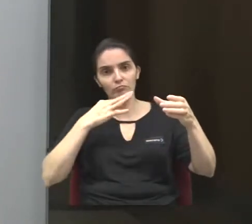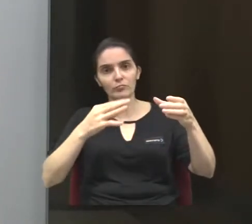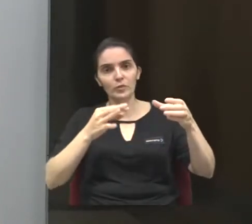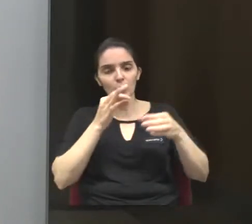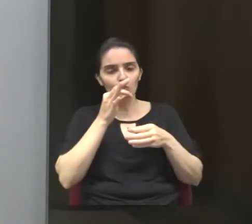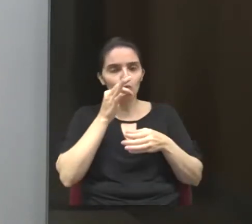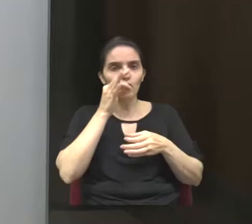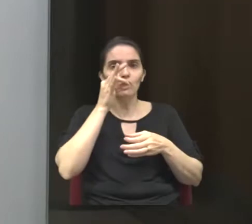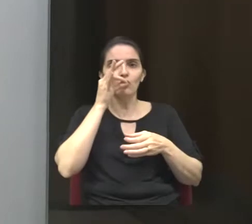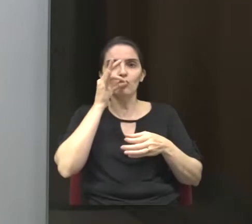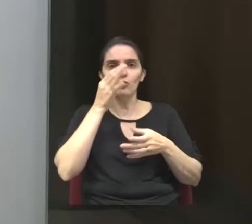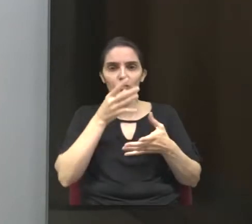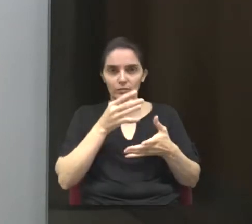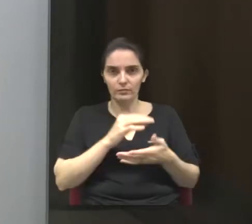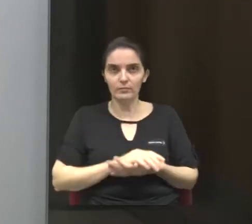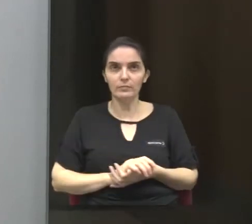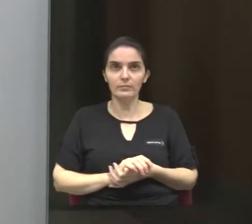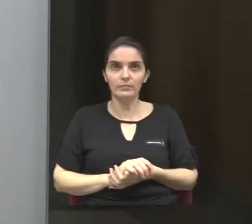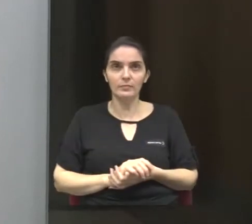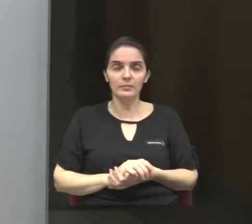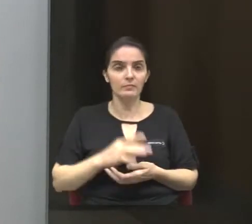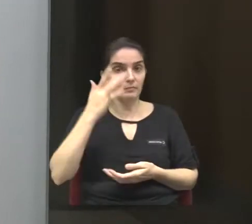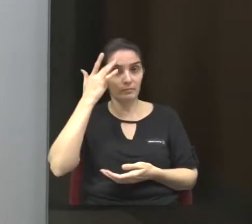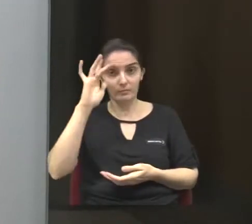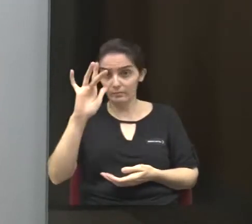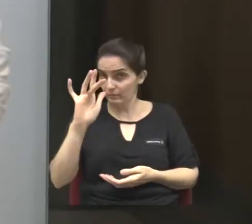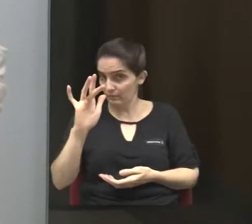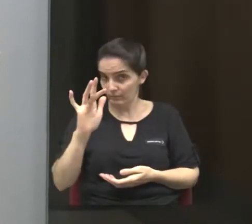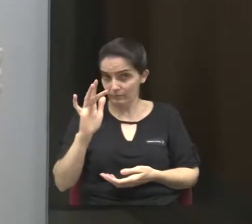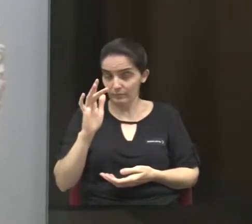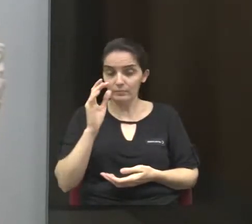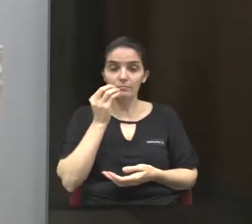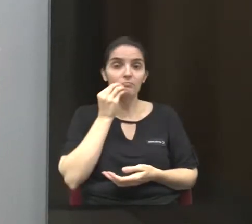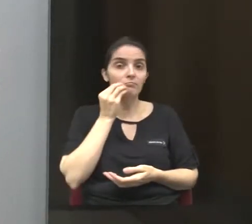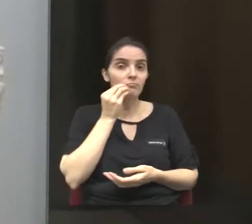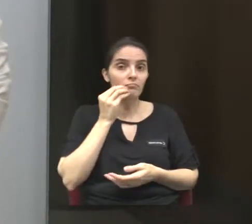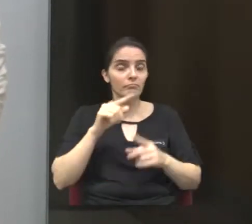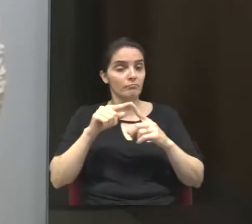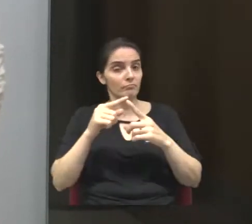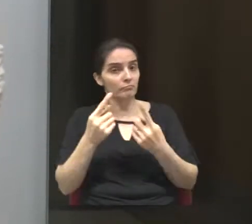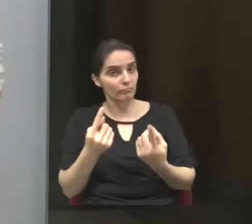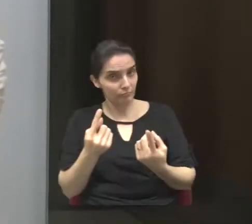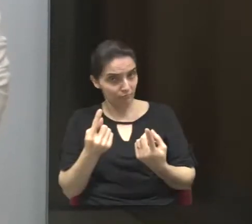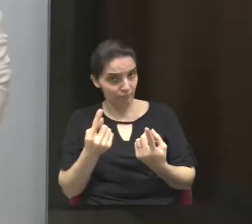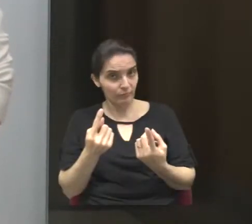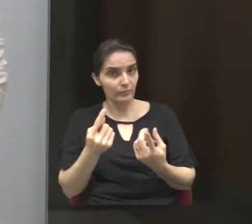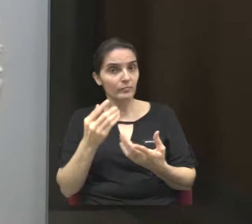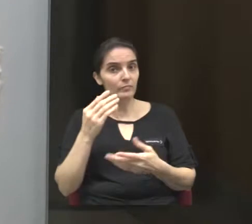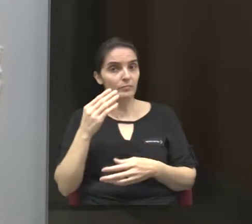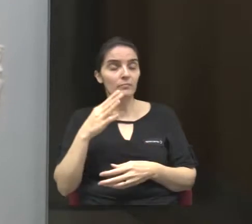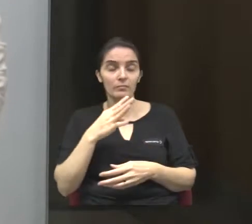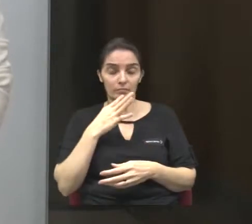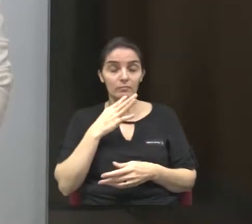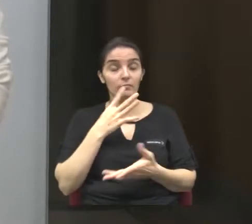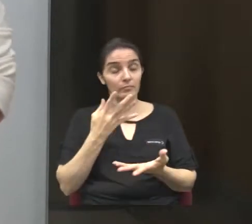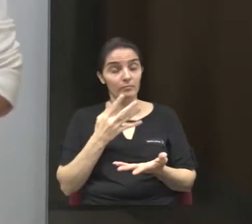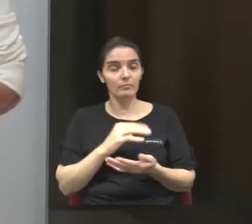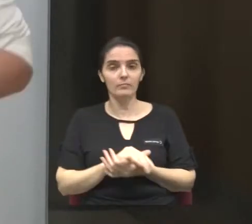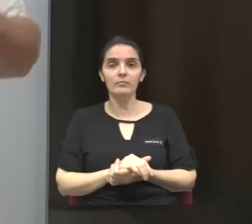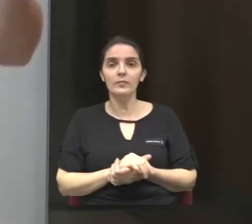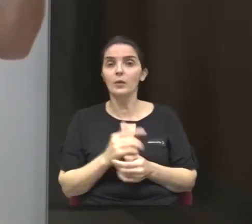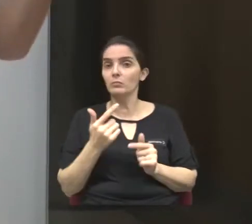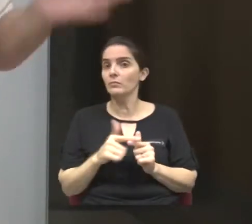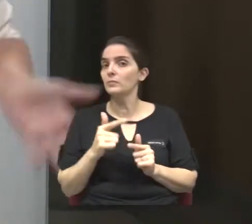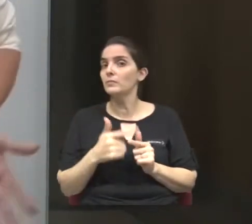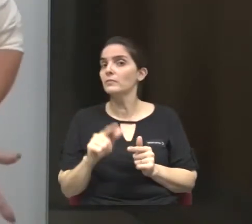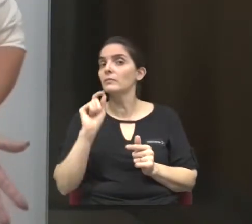canudinho. Eu não tomei, mas já me falaram sobre o assunto. E o problema é exatamente,